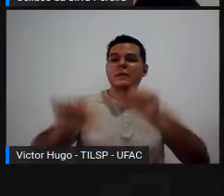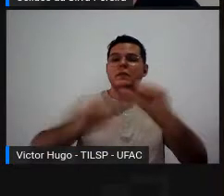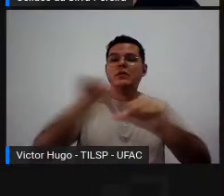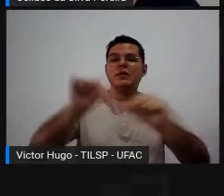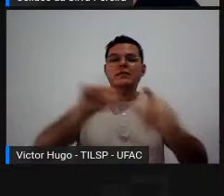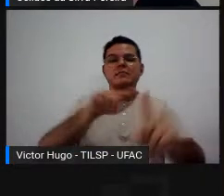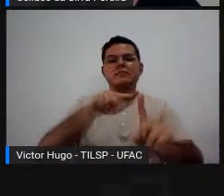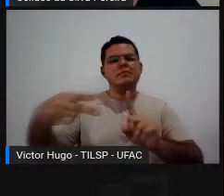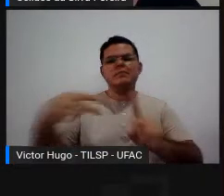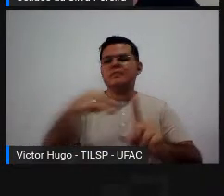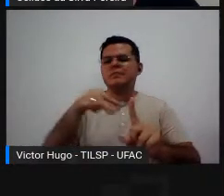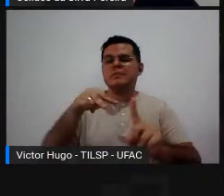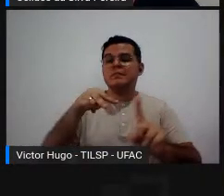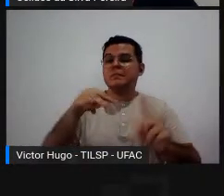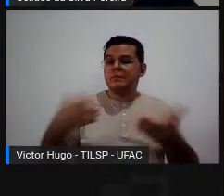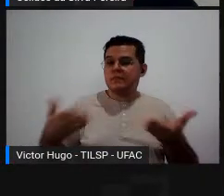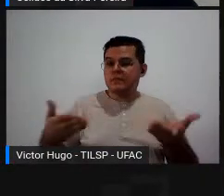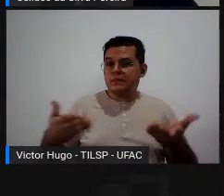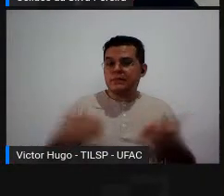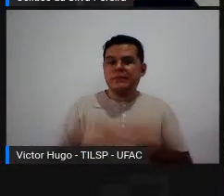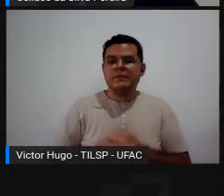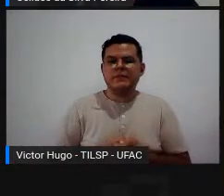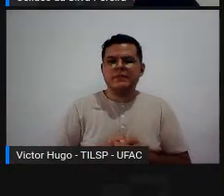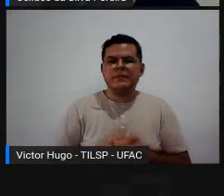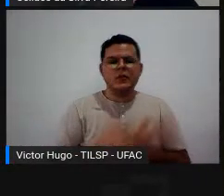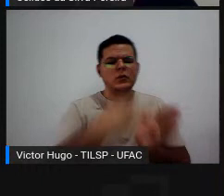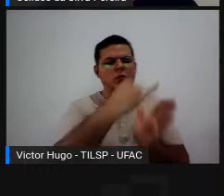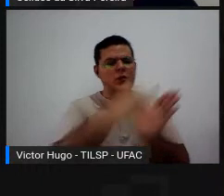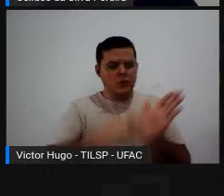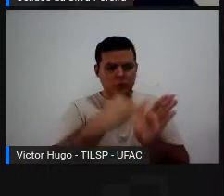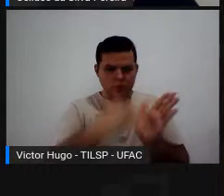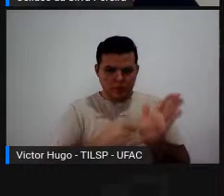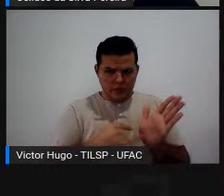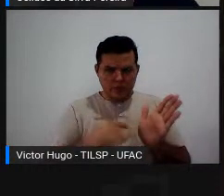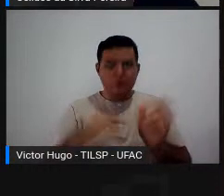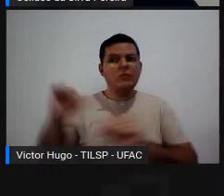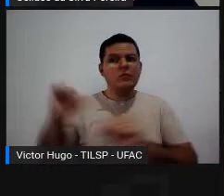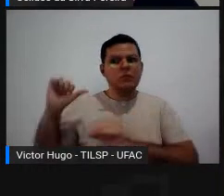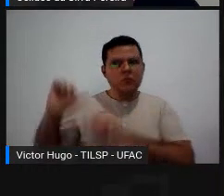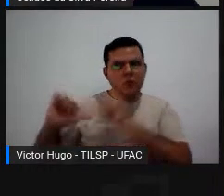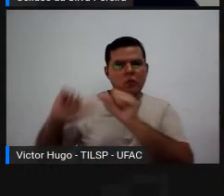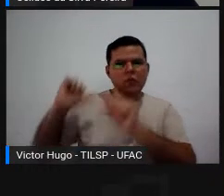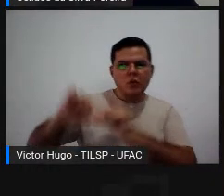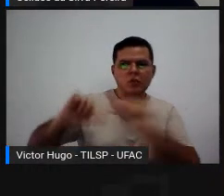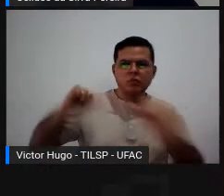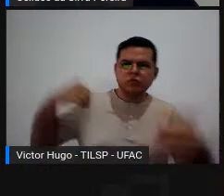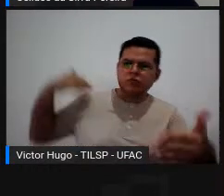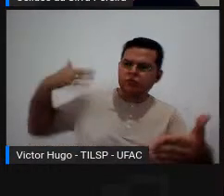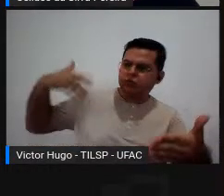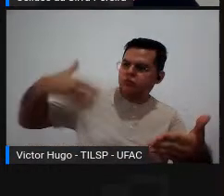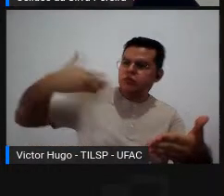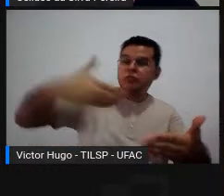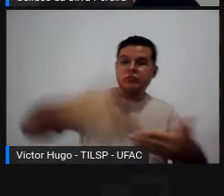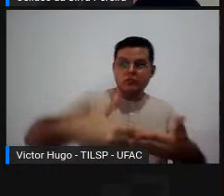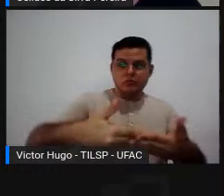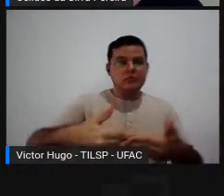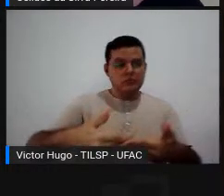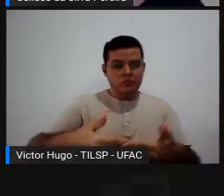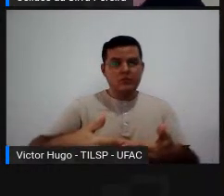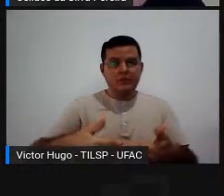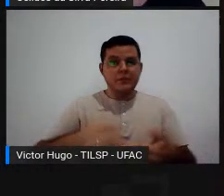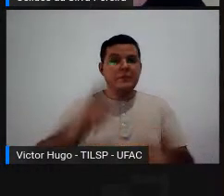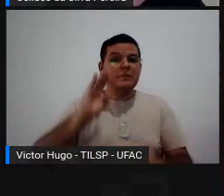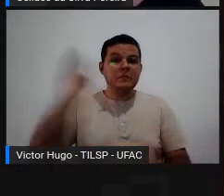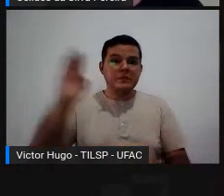Os documentos sofreram significativos deslocamentos no decorrer das décadas, sobretudo, para se pensar o